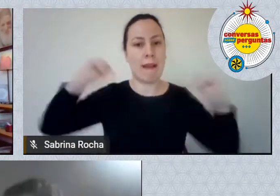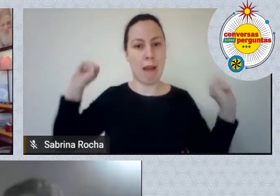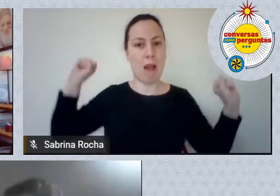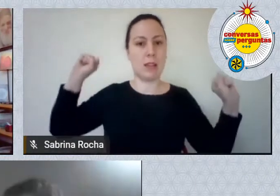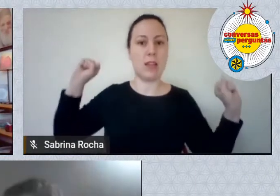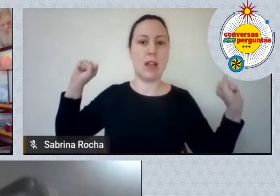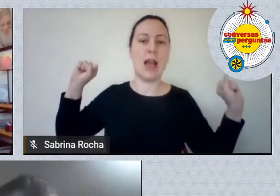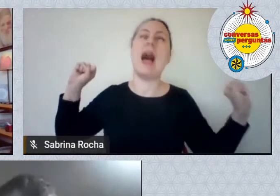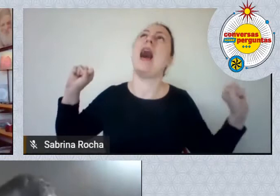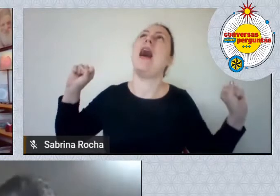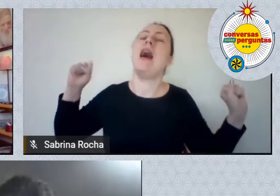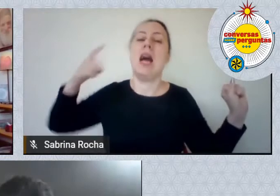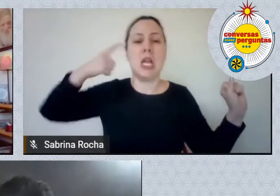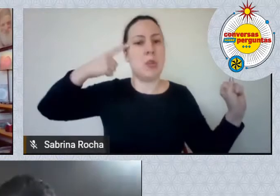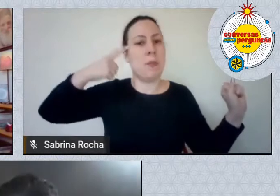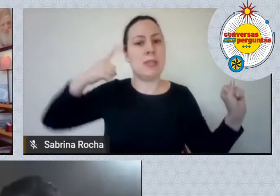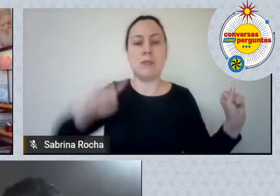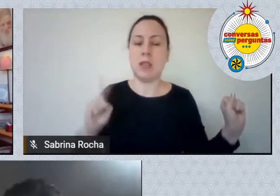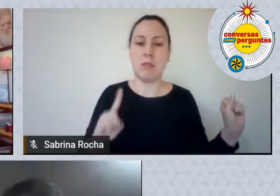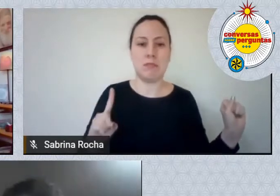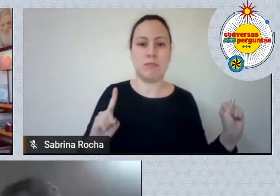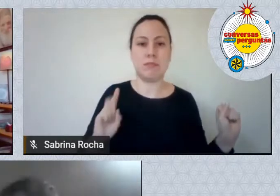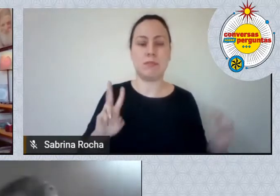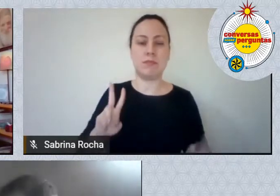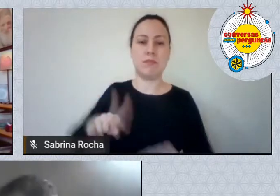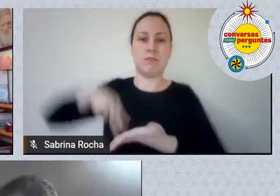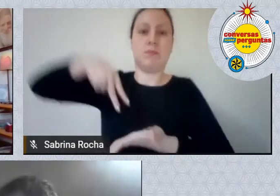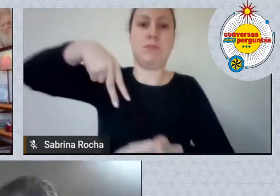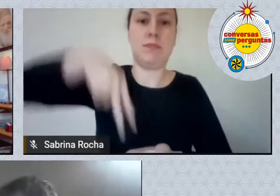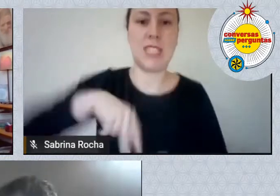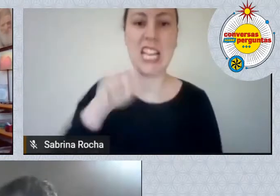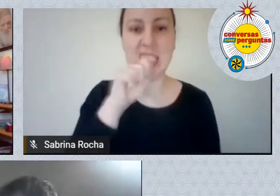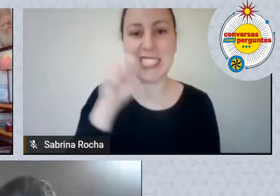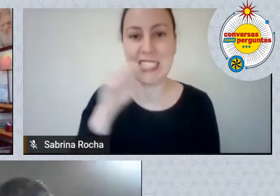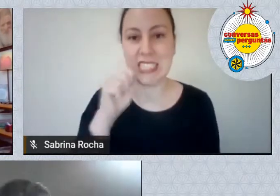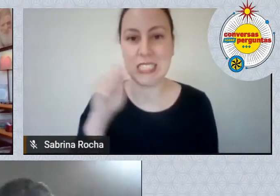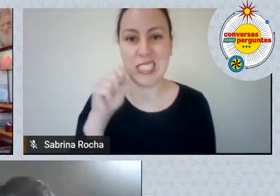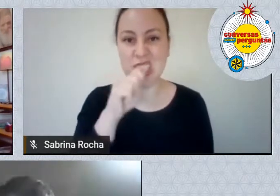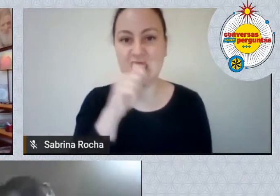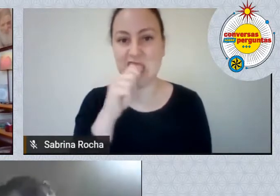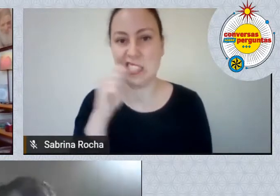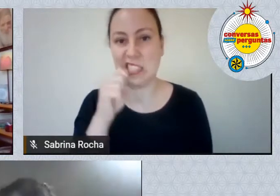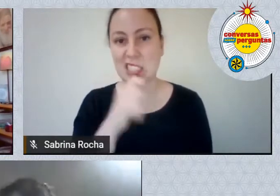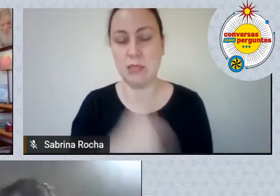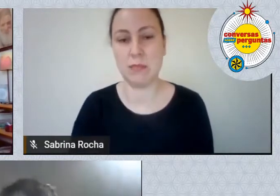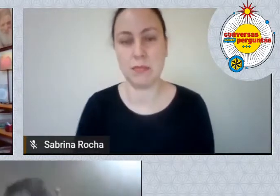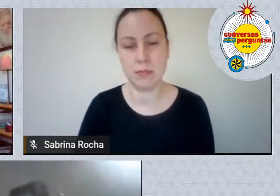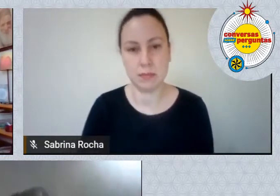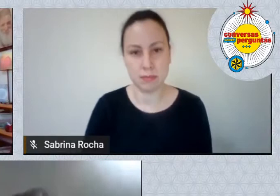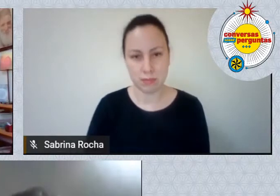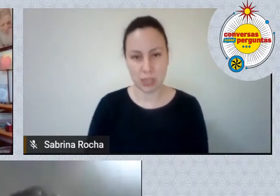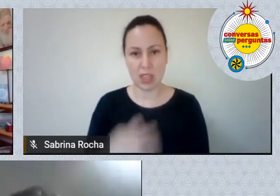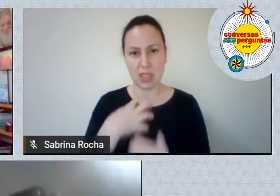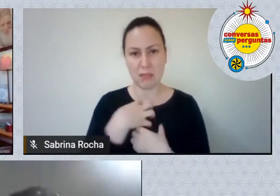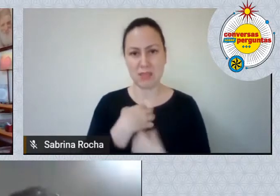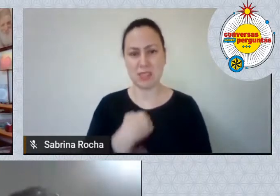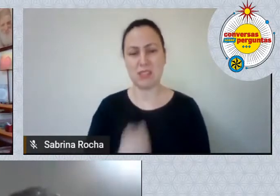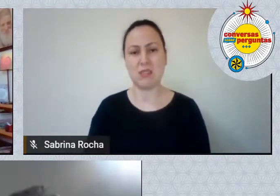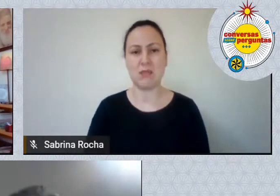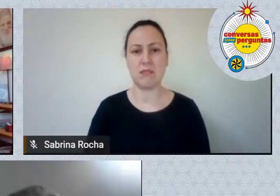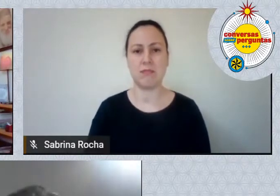não pensa, você levanta e vai escovar os dentes. O depressivo para e pensa, será que vale a